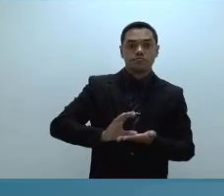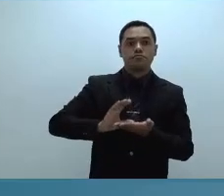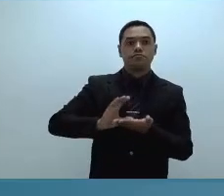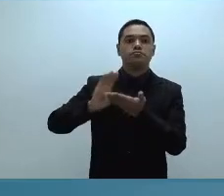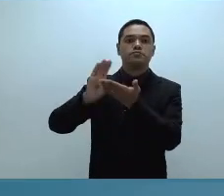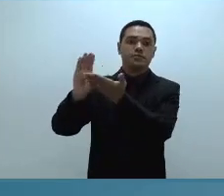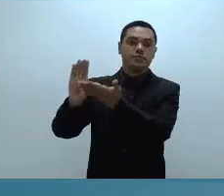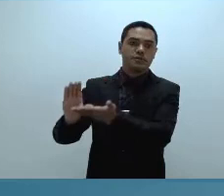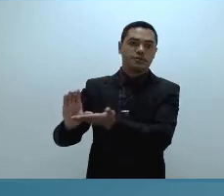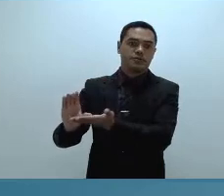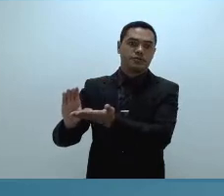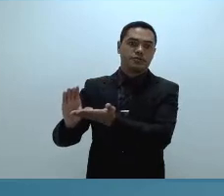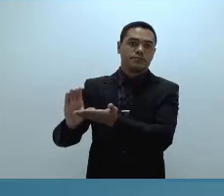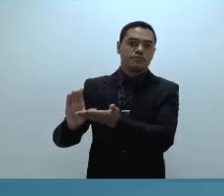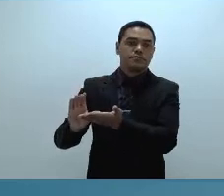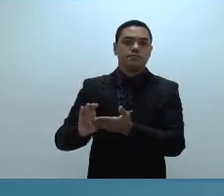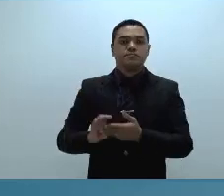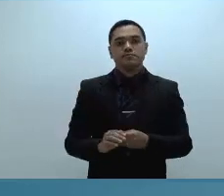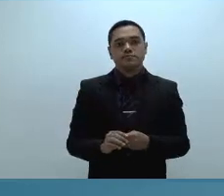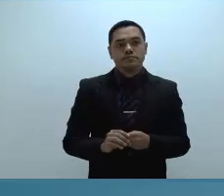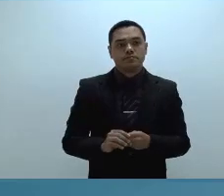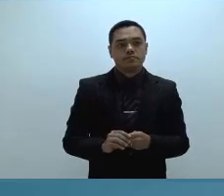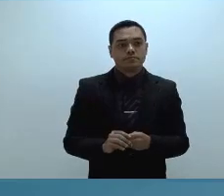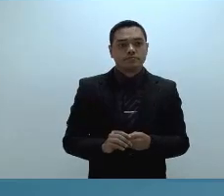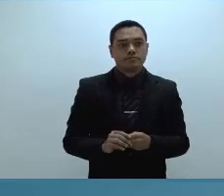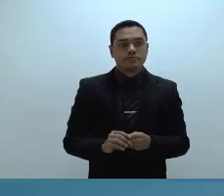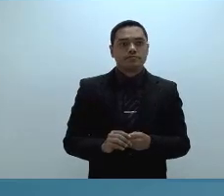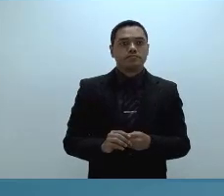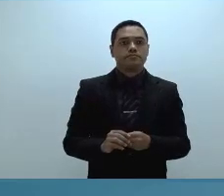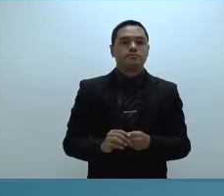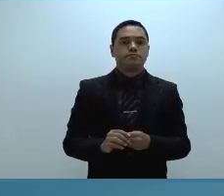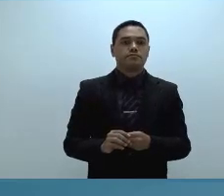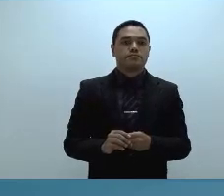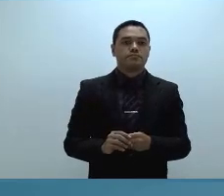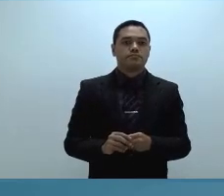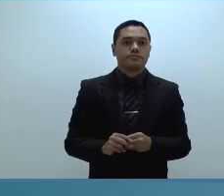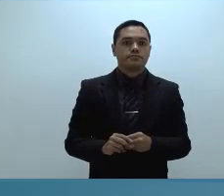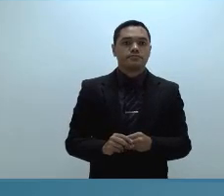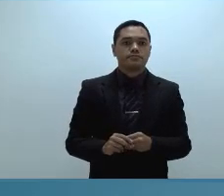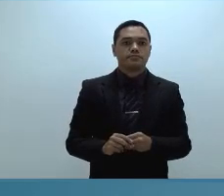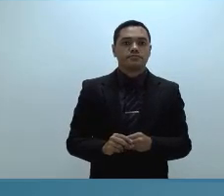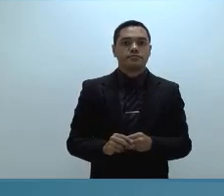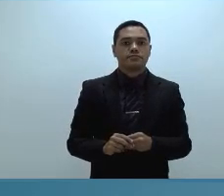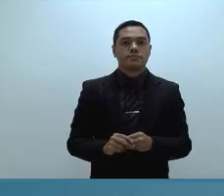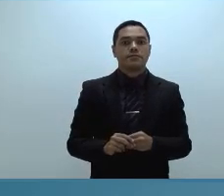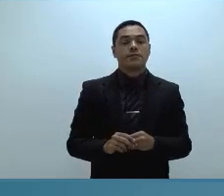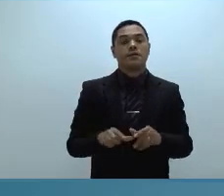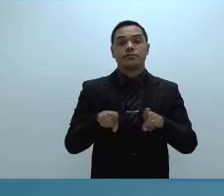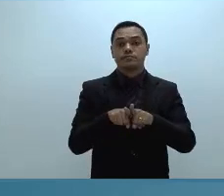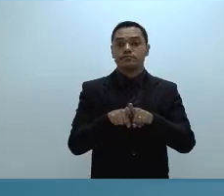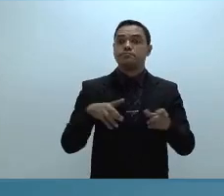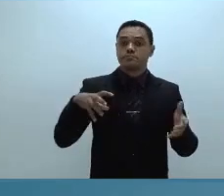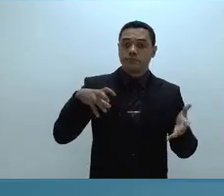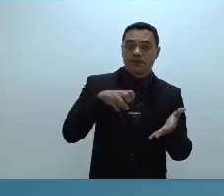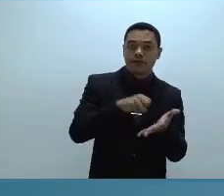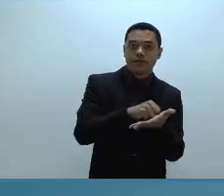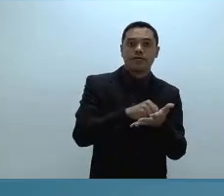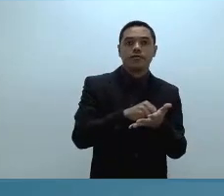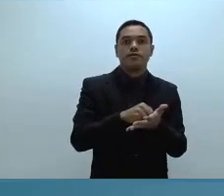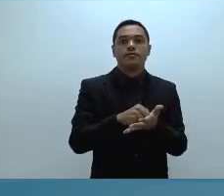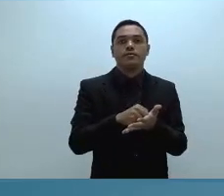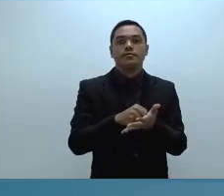sentido de lhes pagar a gratificação indicada. Registre-se ainda que a